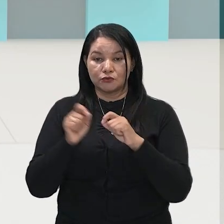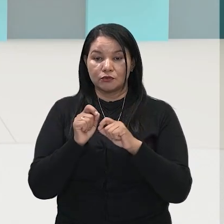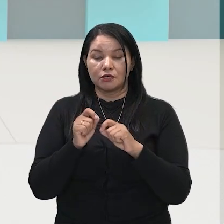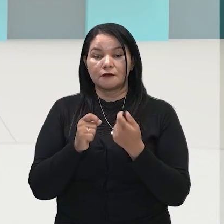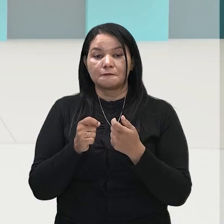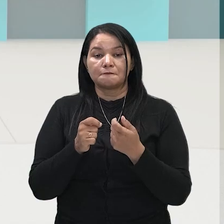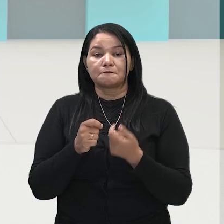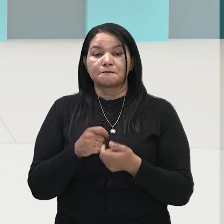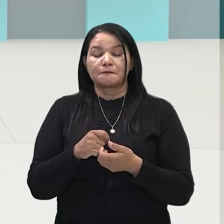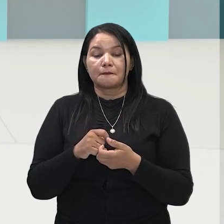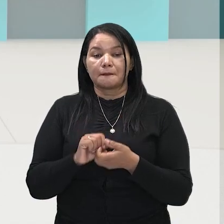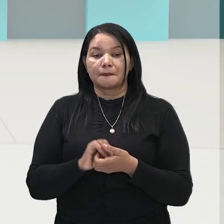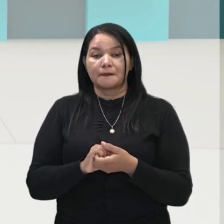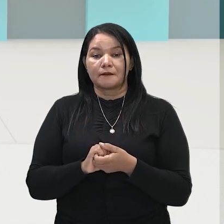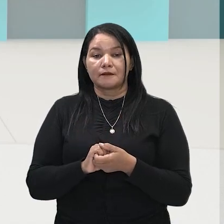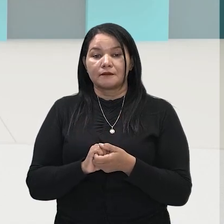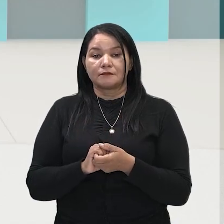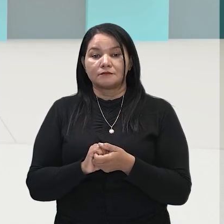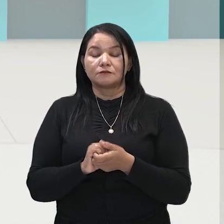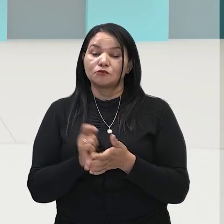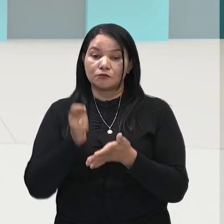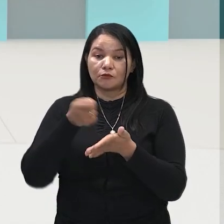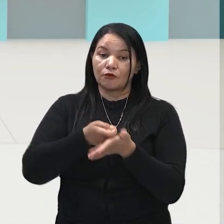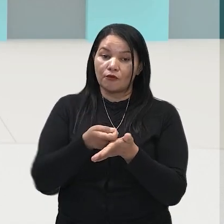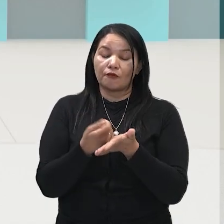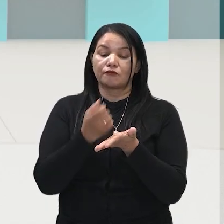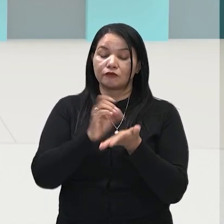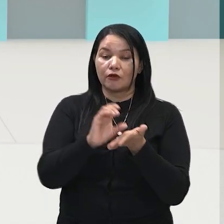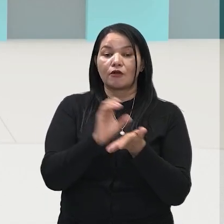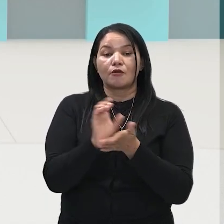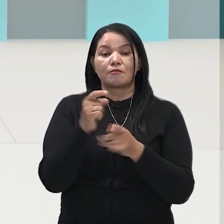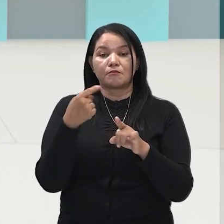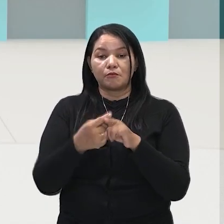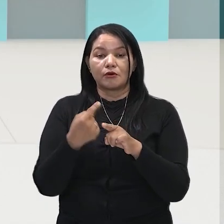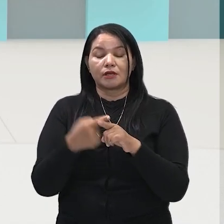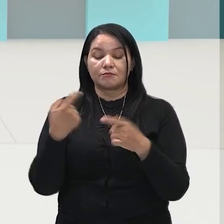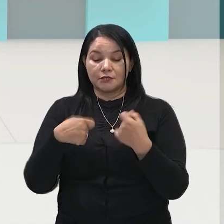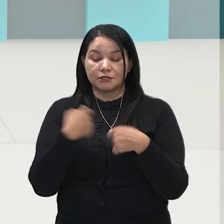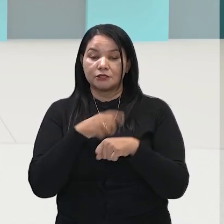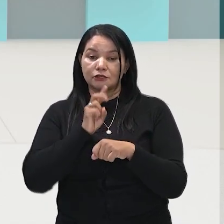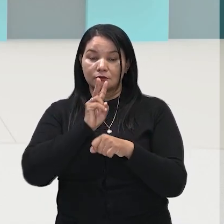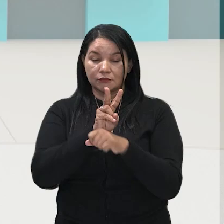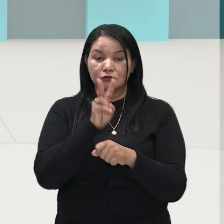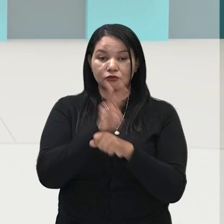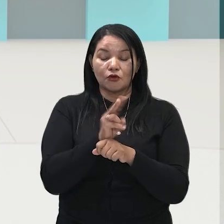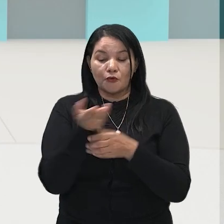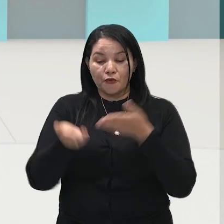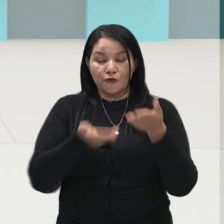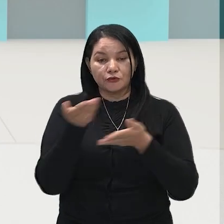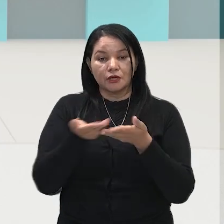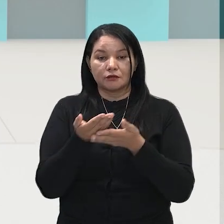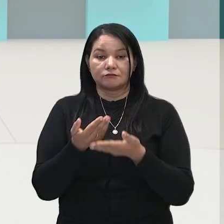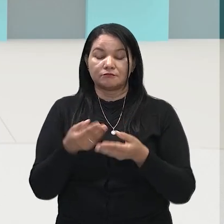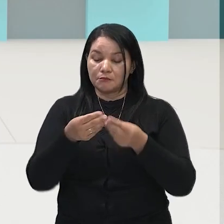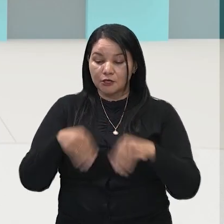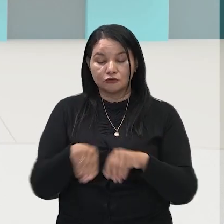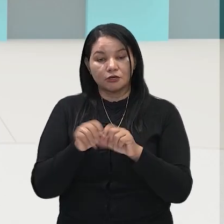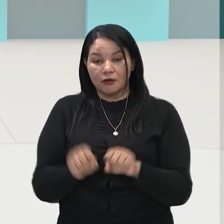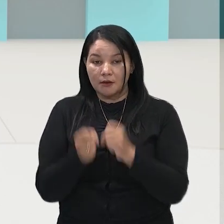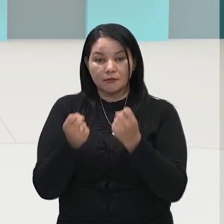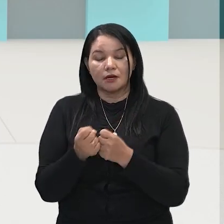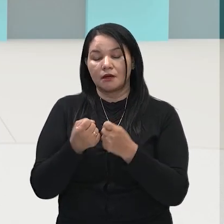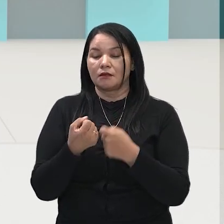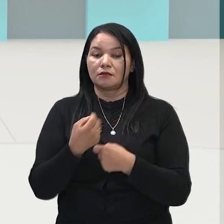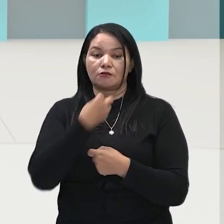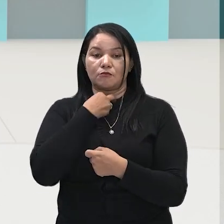ser pagado por aquilo, porque deve ser preservado, cuidado e não depredado.